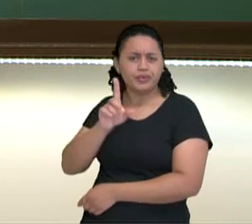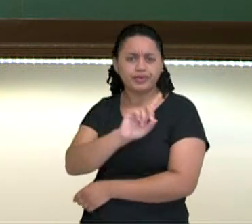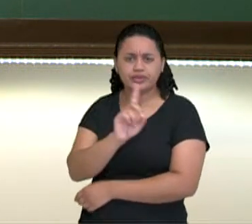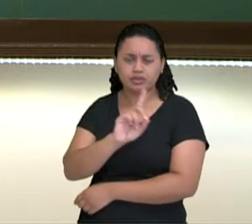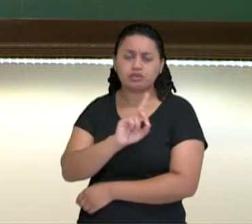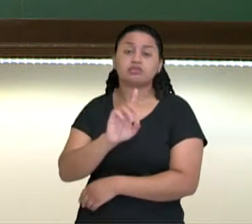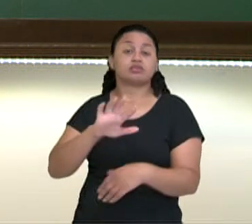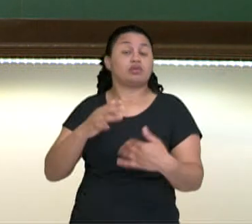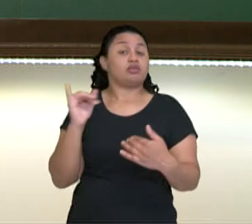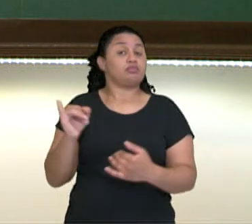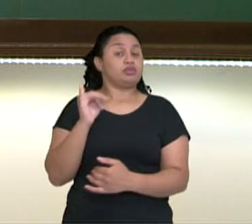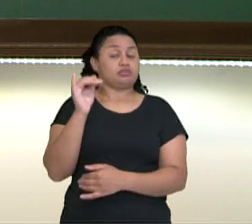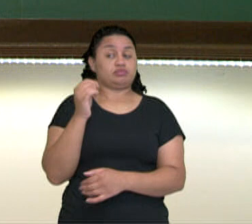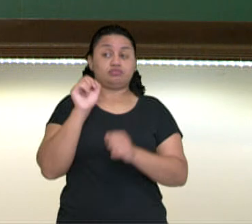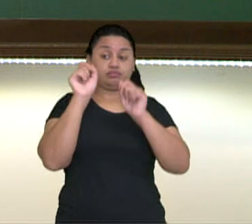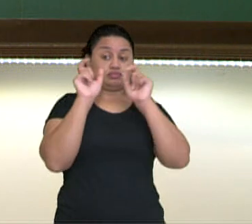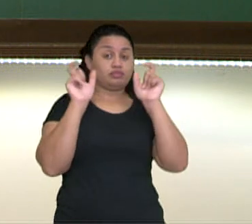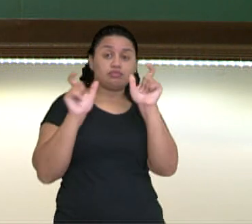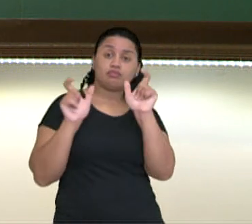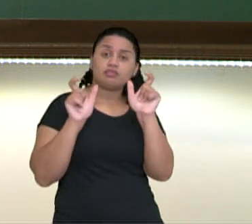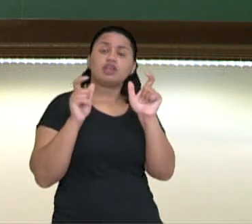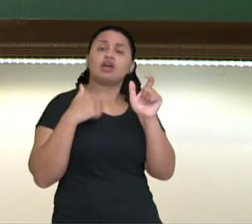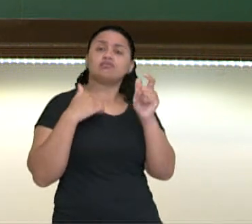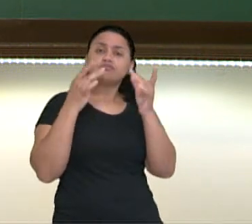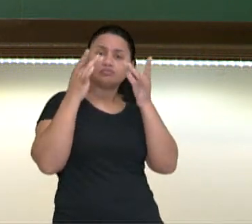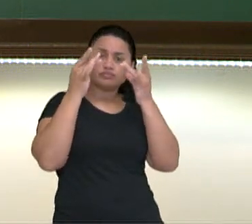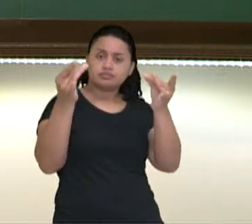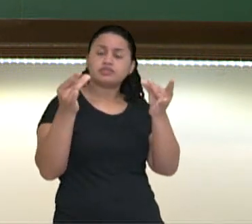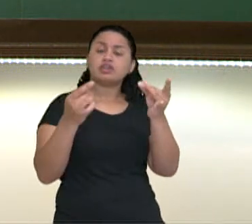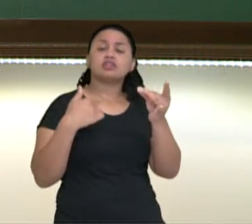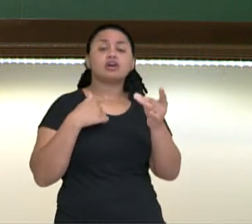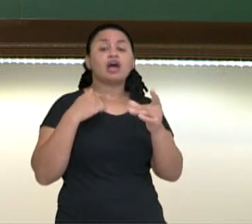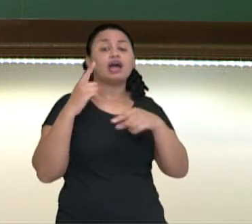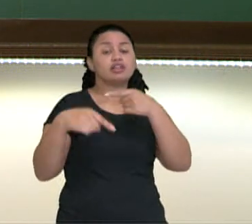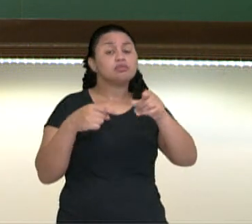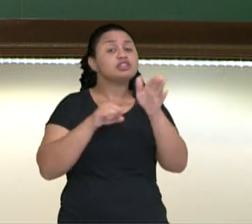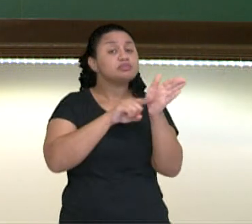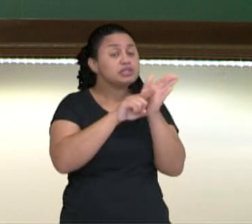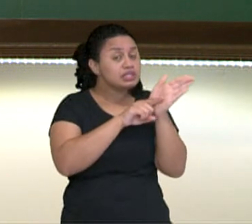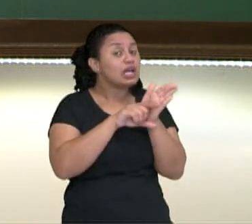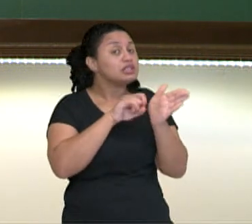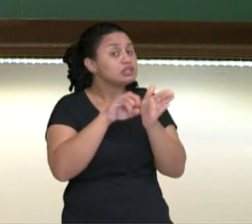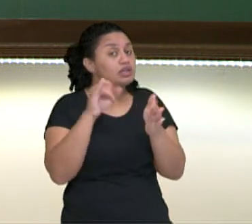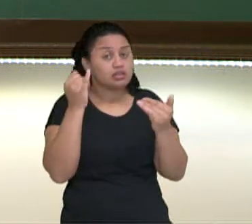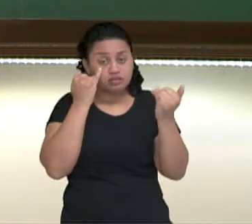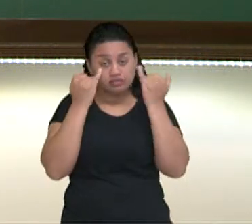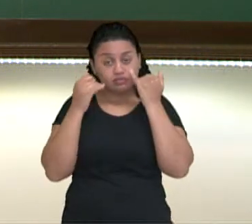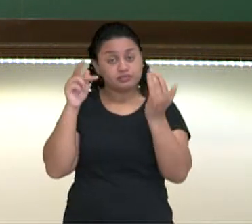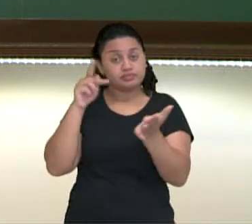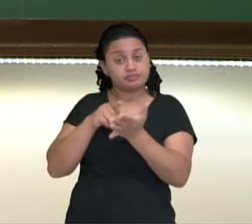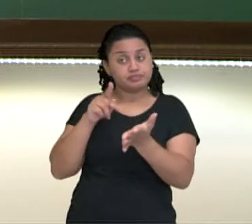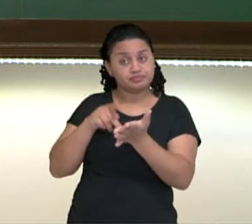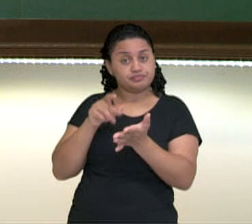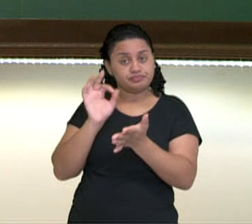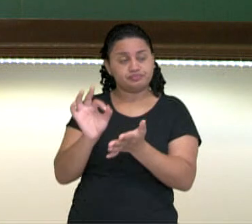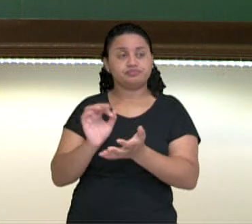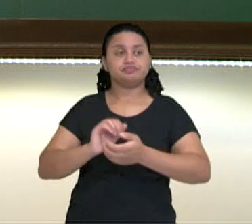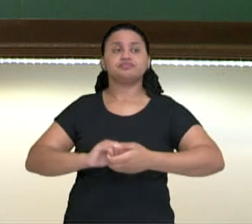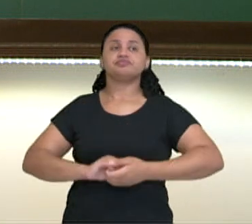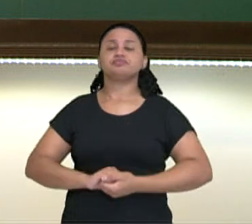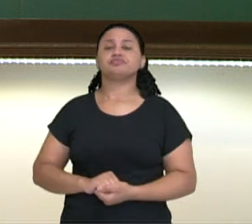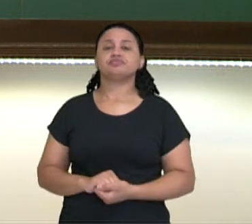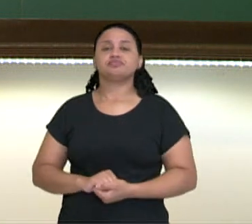você ficar alerta e dar uma confirmada se realmente aquela informação é verdadeira. Double check